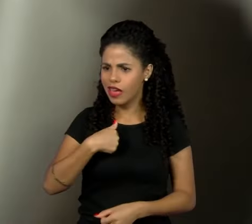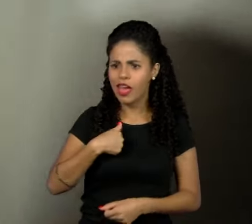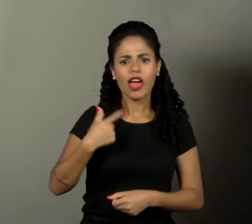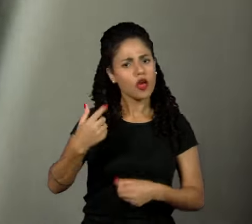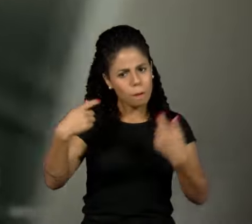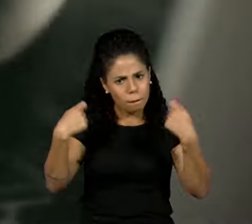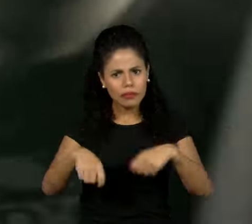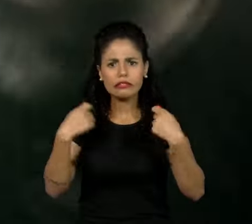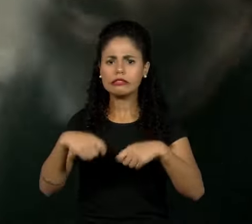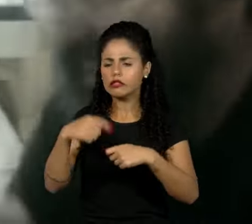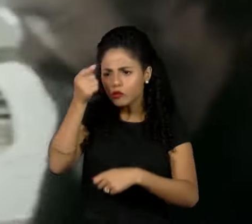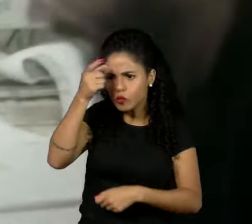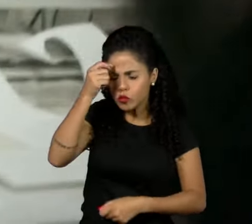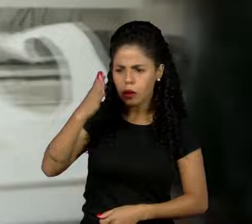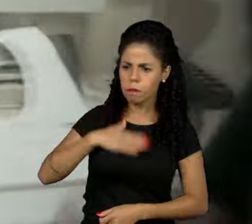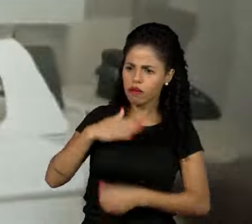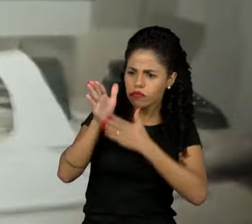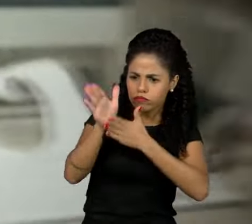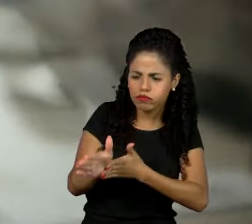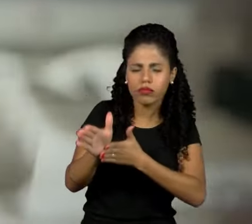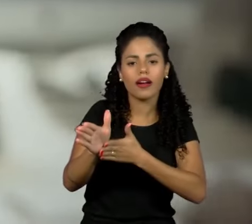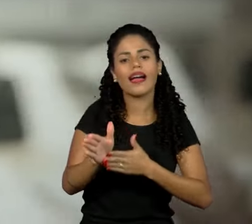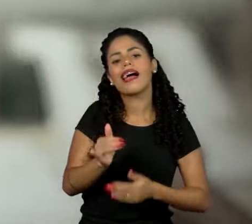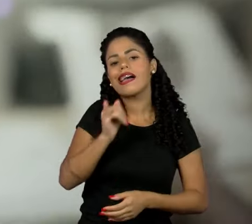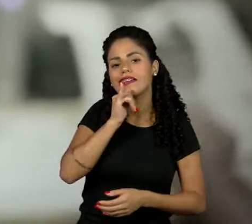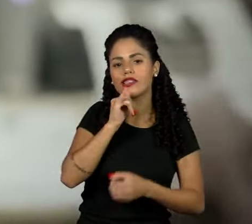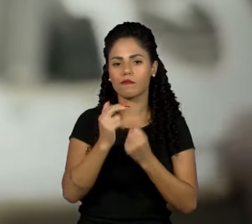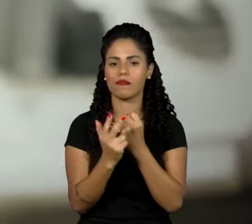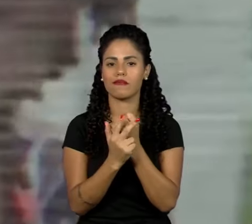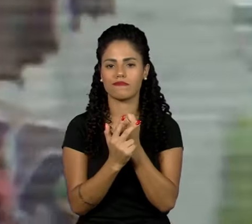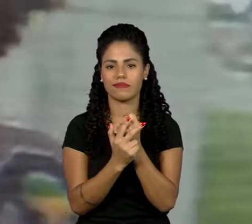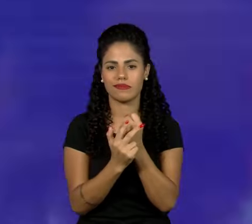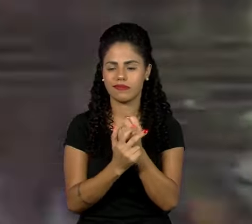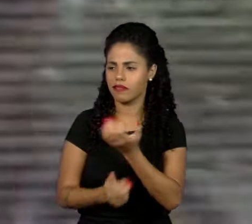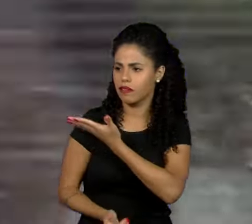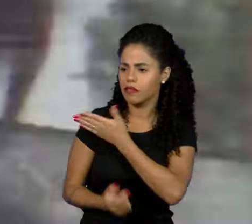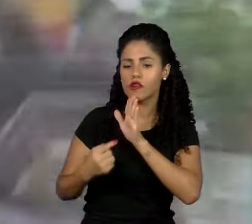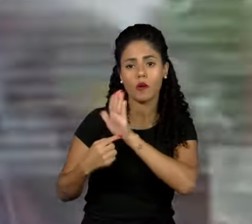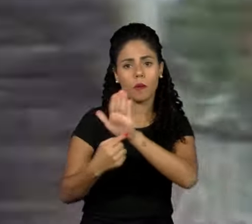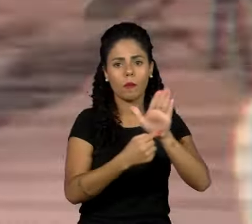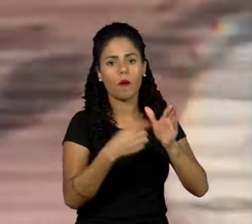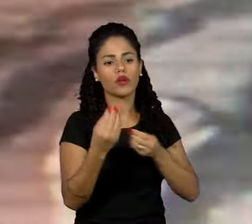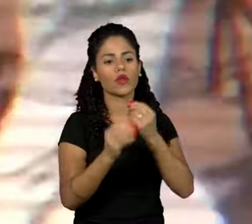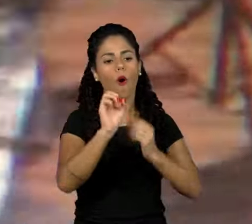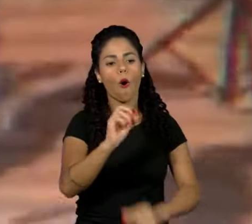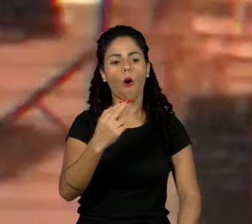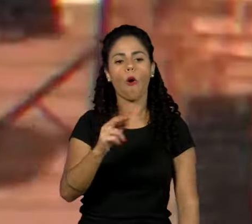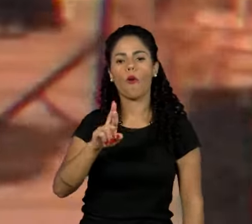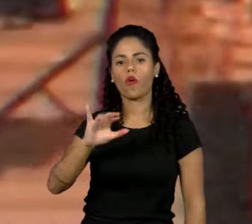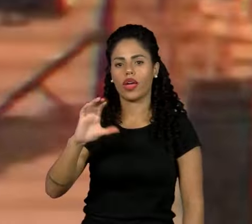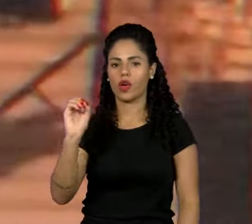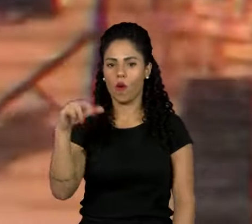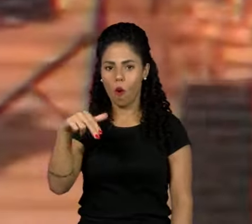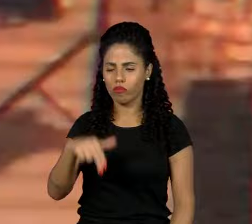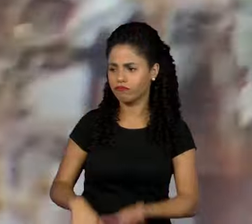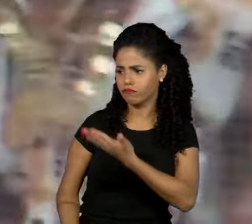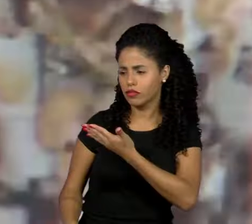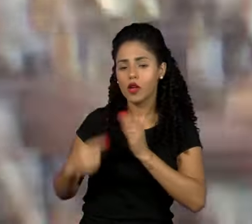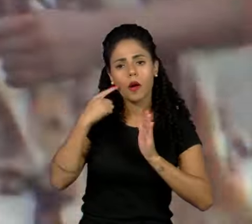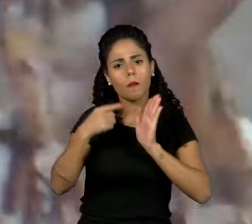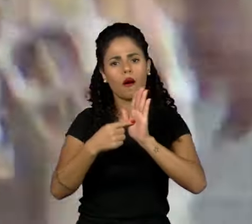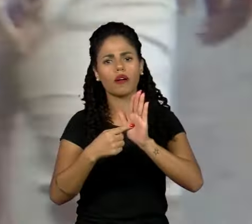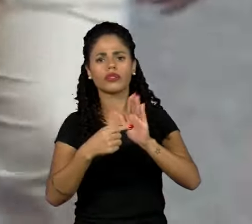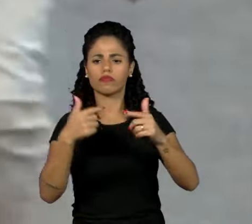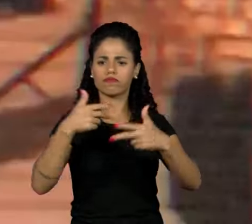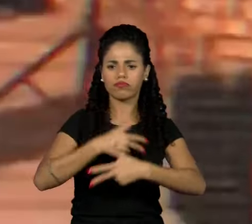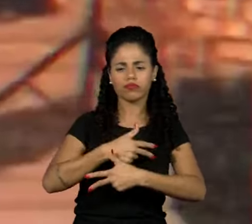nossa cultura aqui, cara. Então, se a gente pegar, por exemplo, Emicida com Levanta e Anda, o Rincon Sapiência, que é muito importante, porque o rap do Rincon, ele